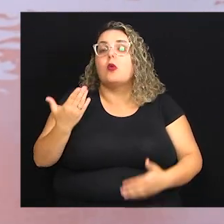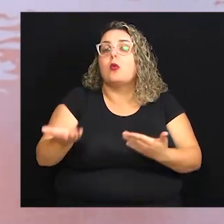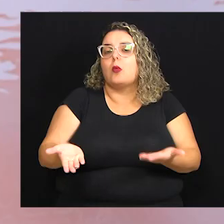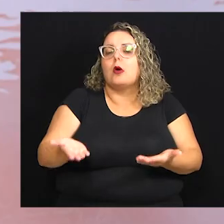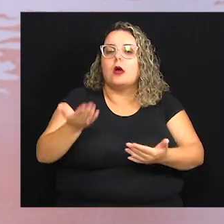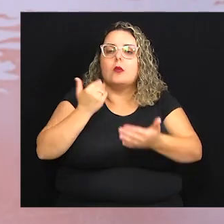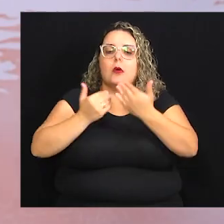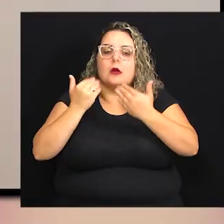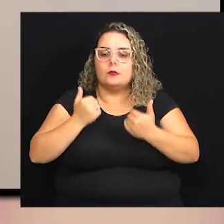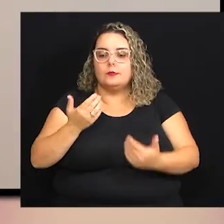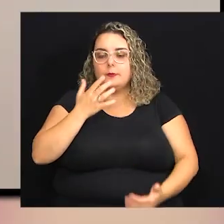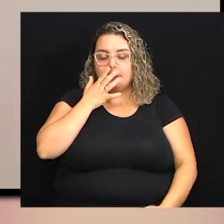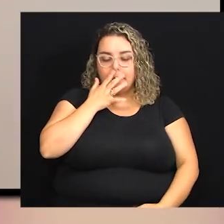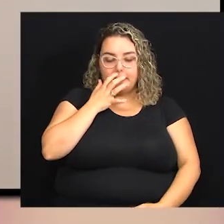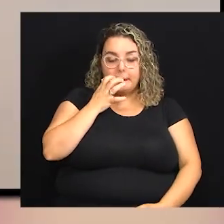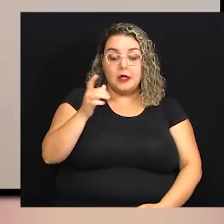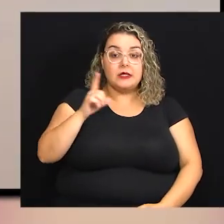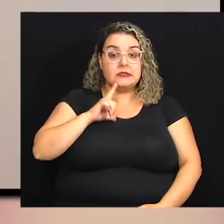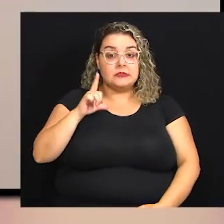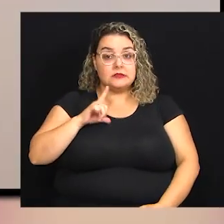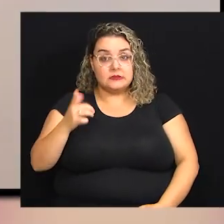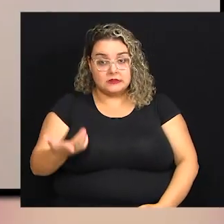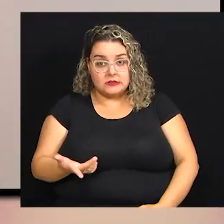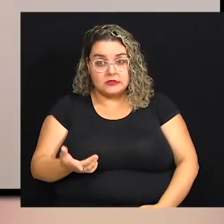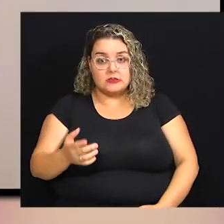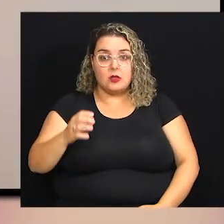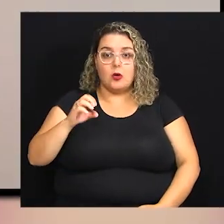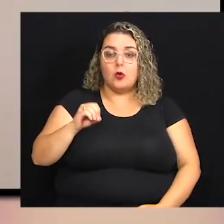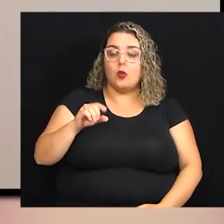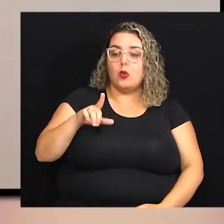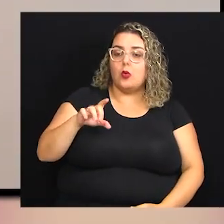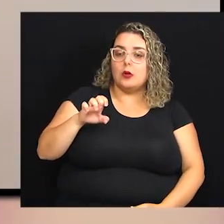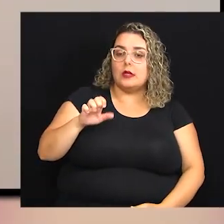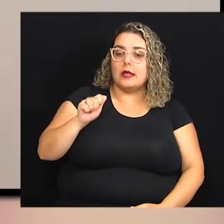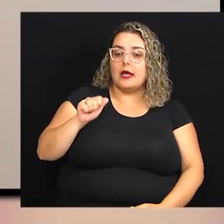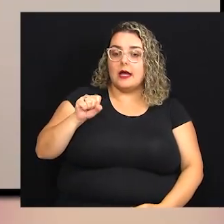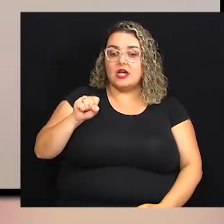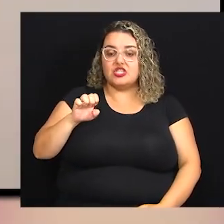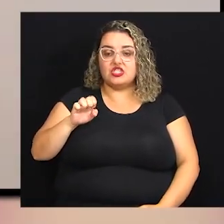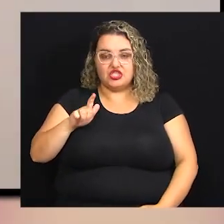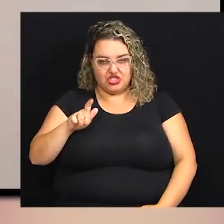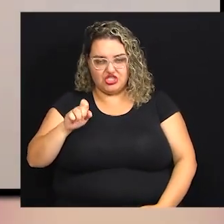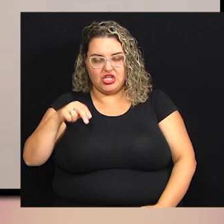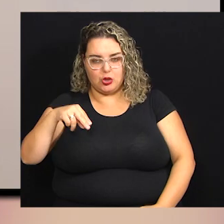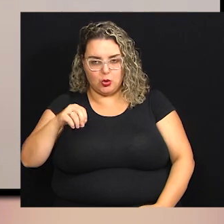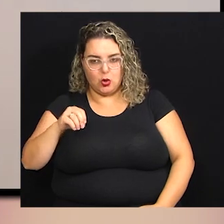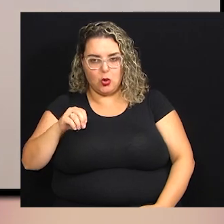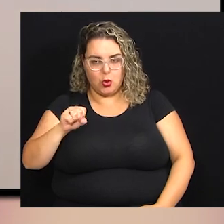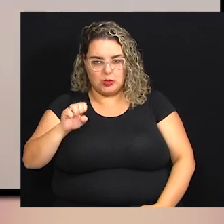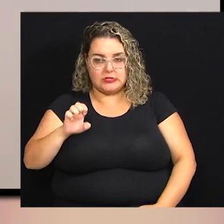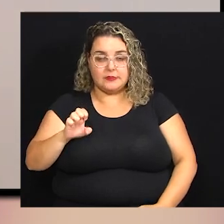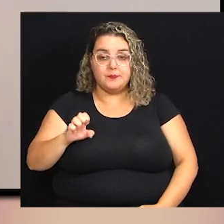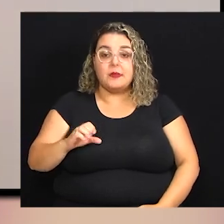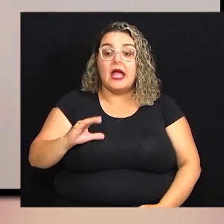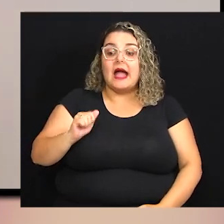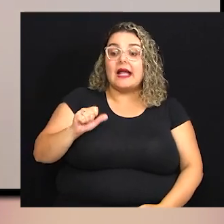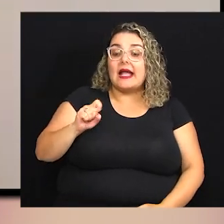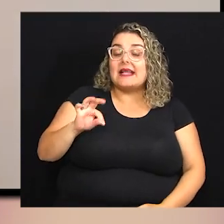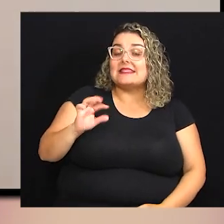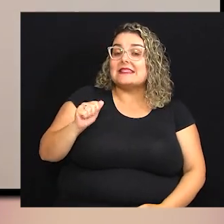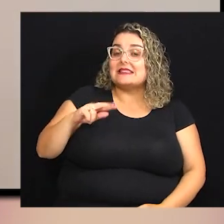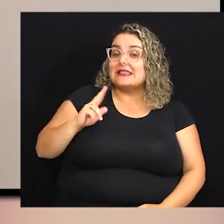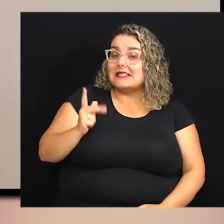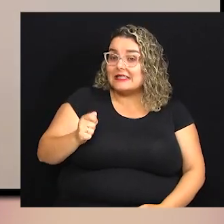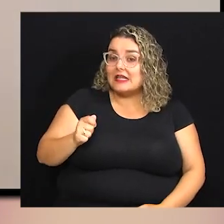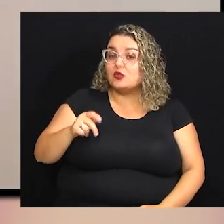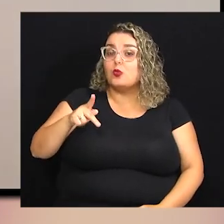posso ingerir? A gente tem as oleaginosas, tá? Principalmente a castanha do Pará, mas o